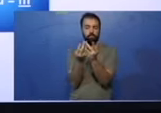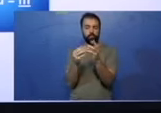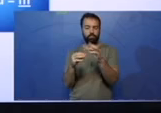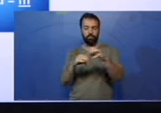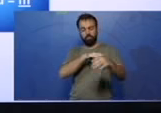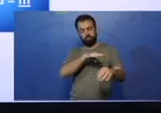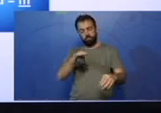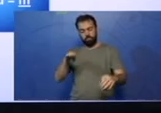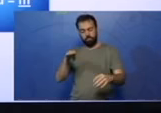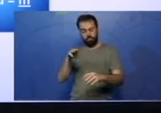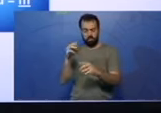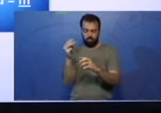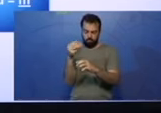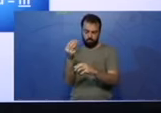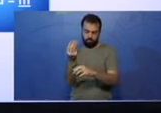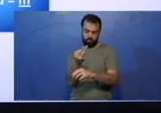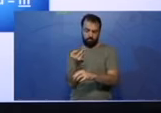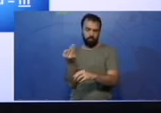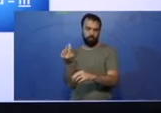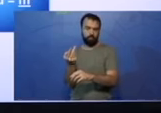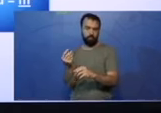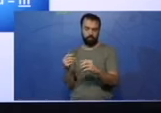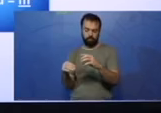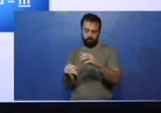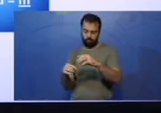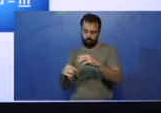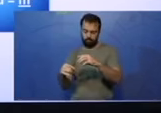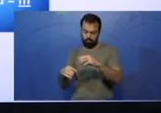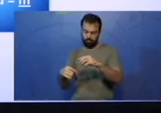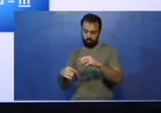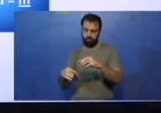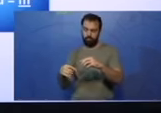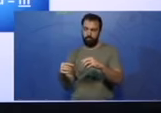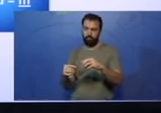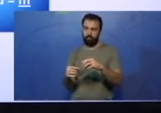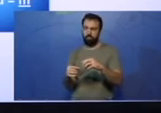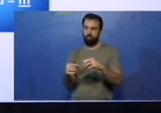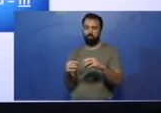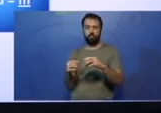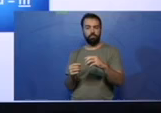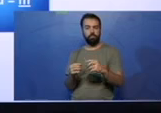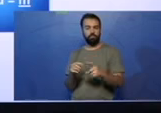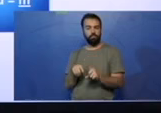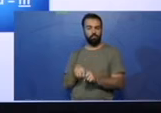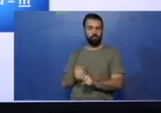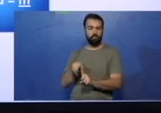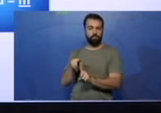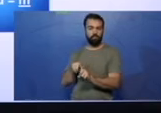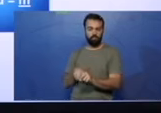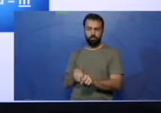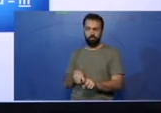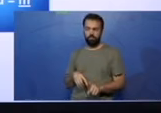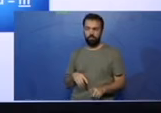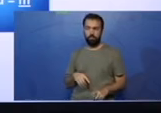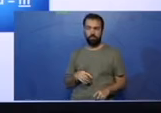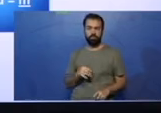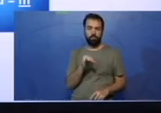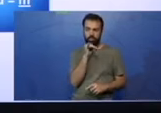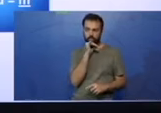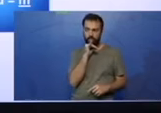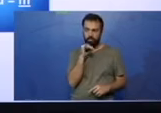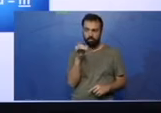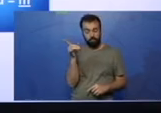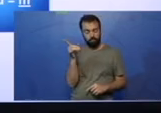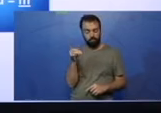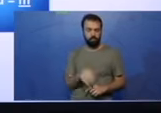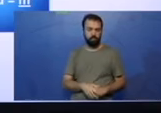seu volume, que é o volume que ela ocupa no espaço, em ml. Aqui nós temos um exemplo do que seria